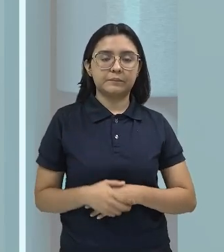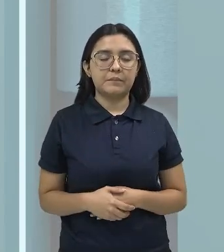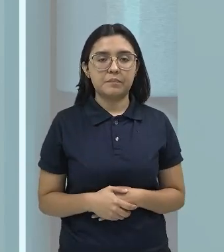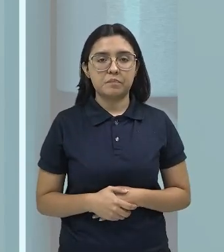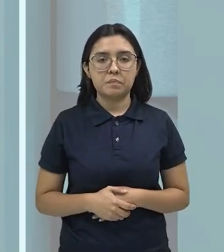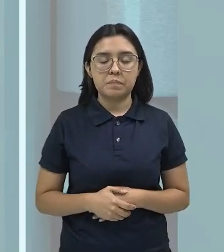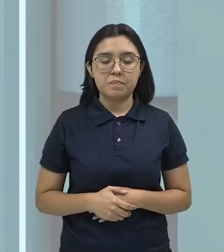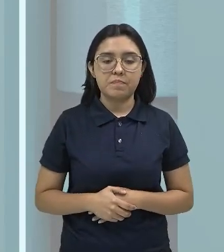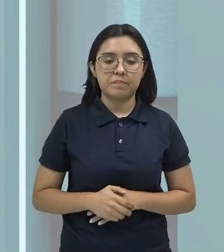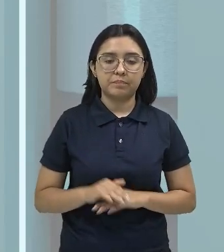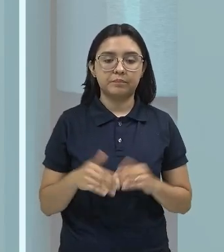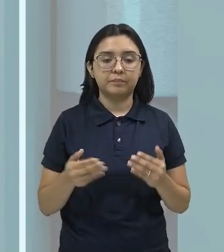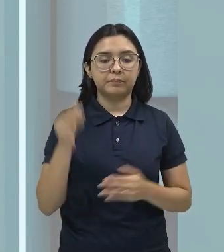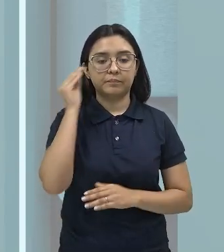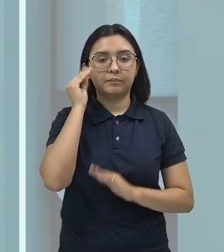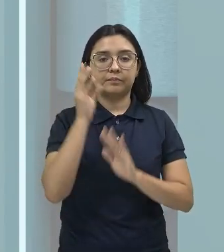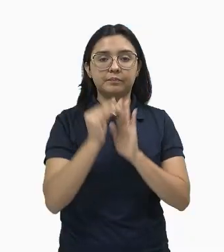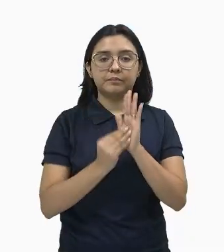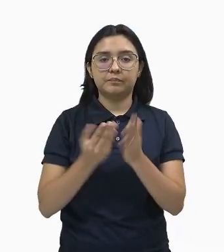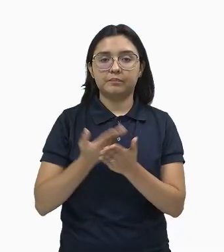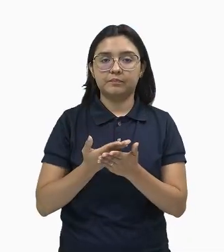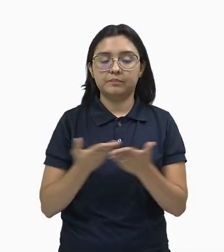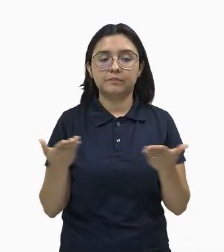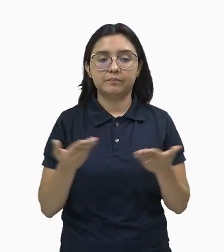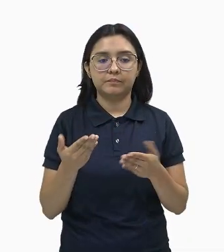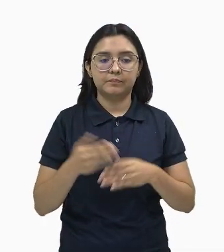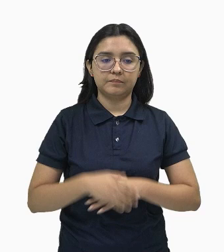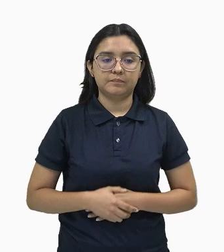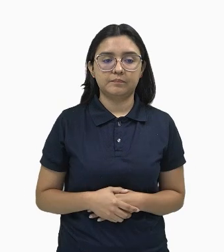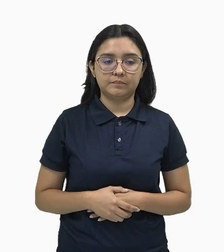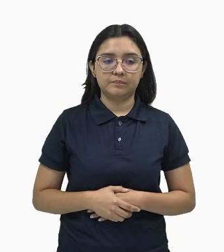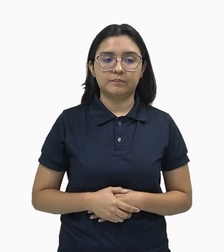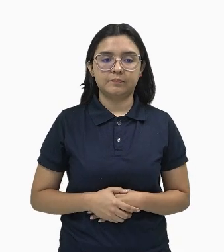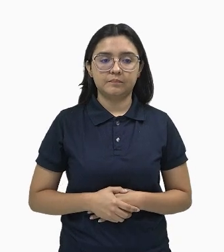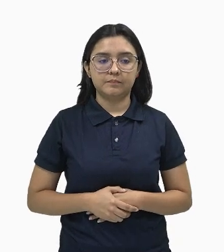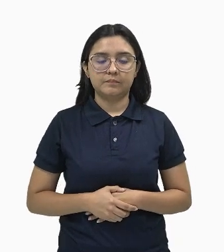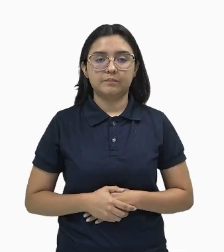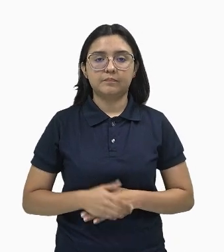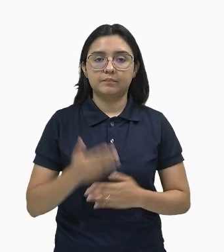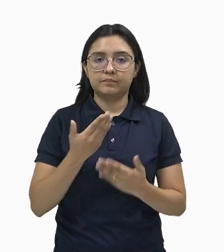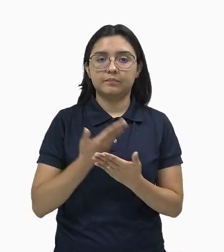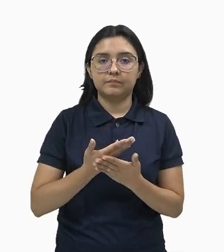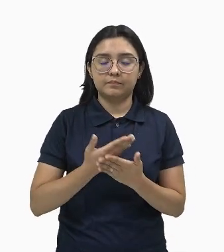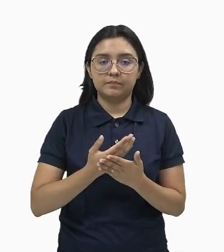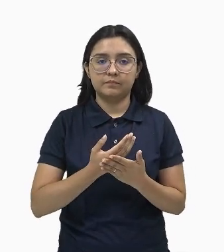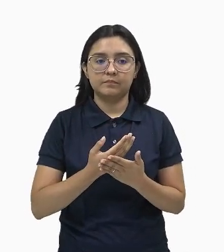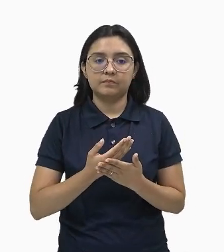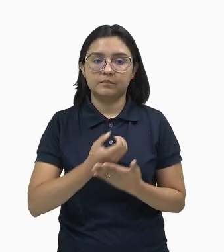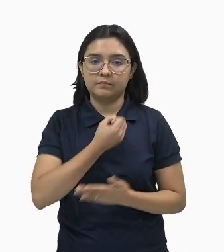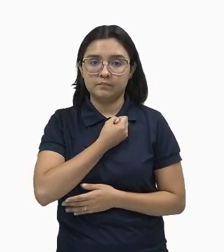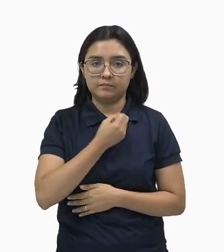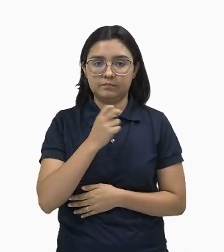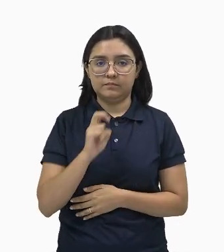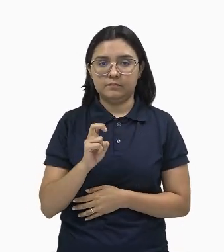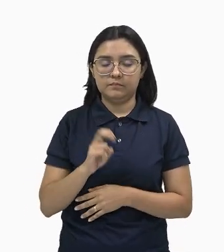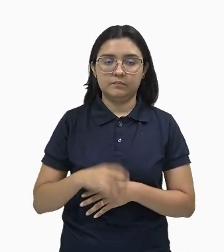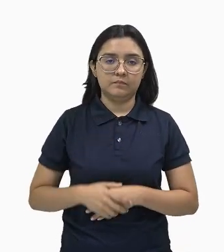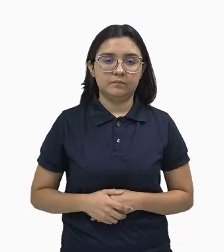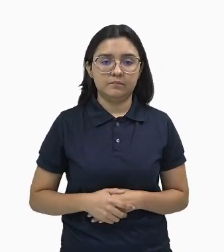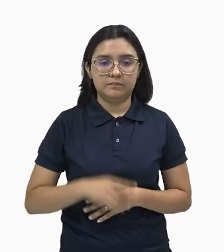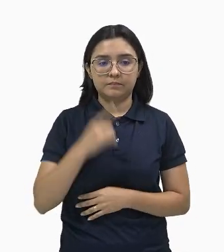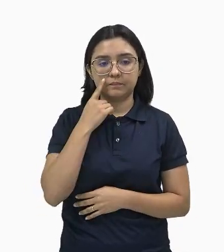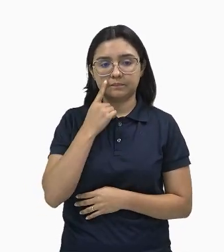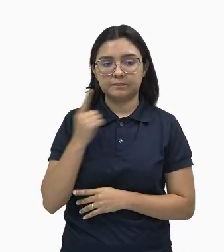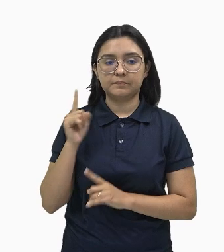vamos conferir o nosso conteúdo de hoje. Olha só, esta é a aula 5. O objeto